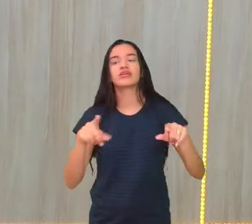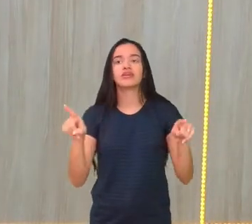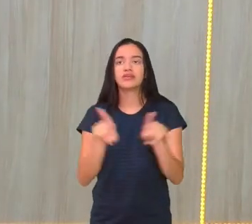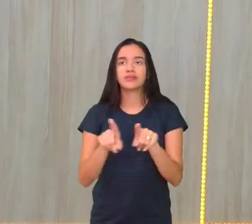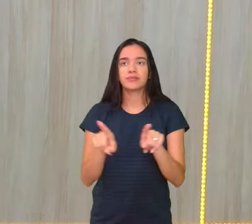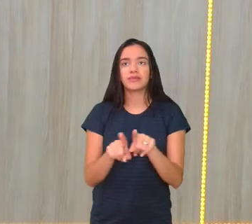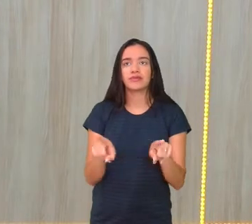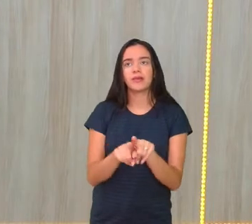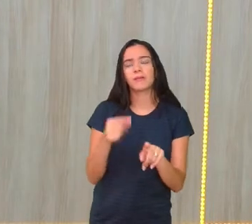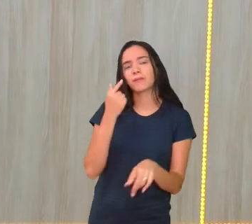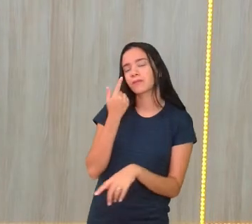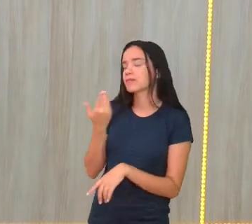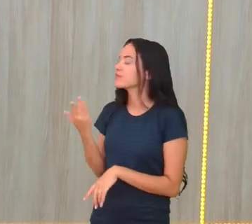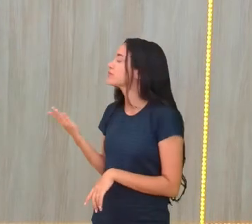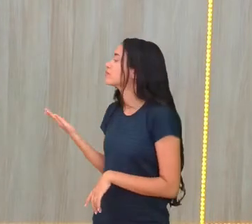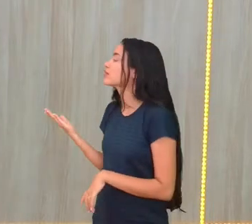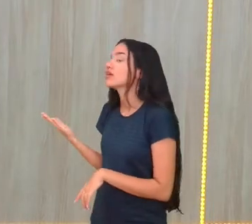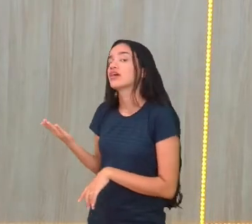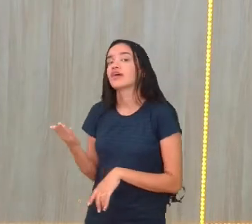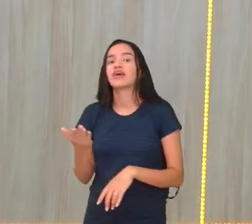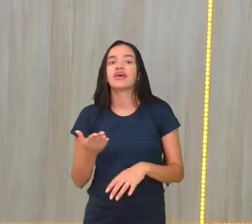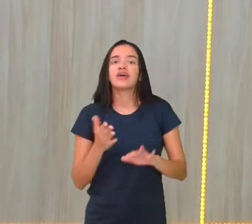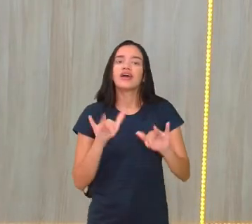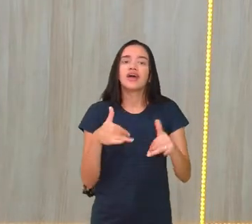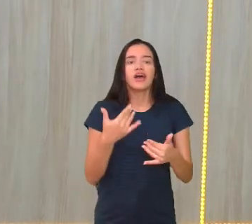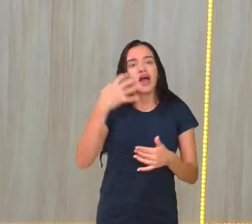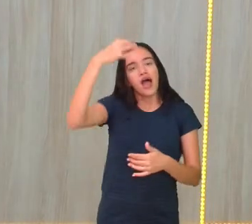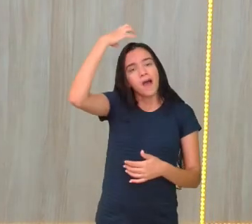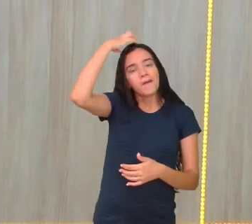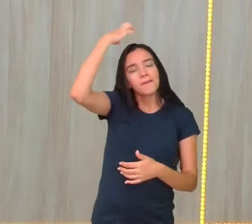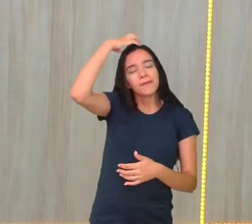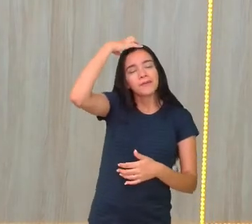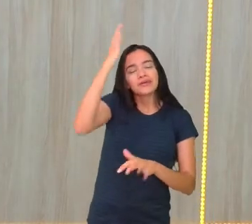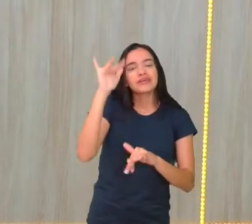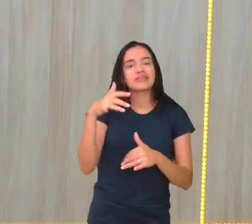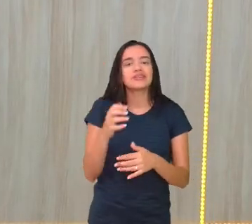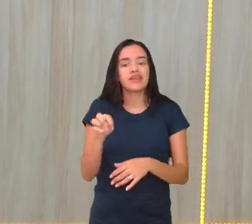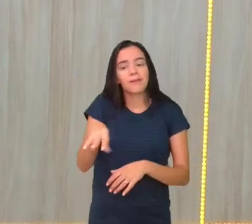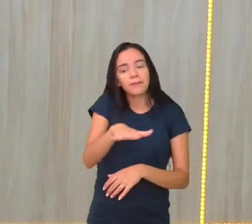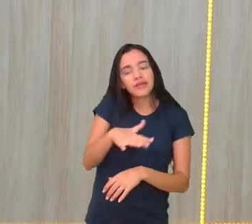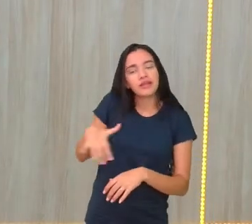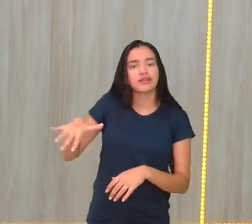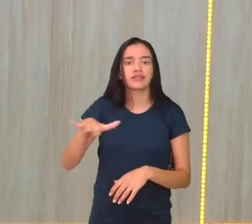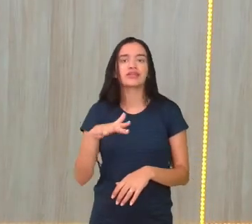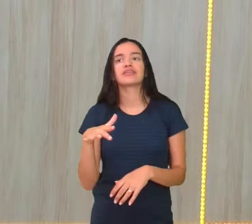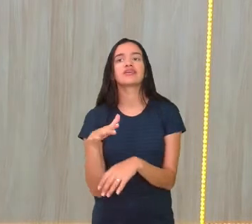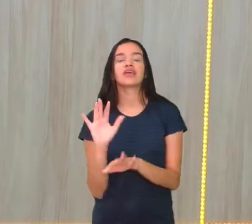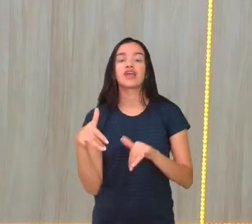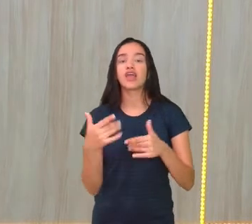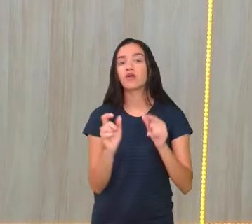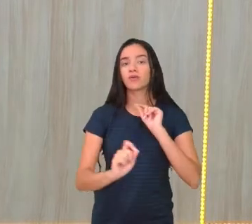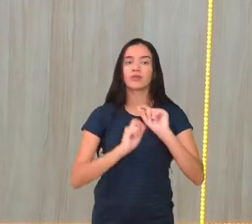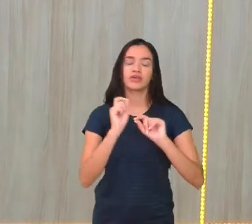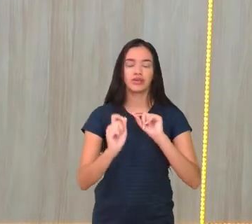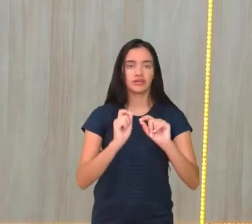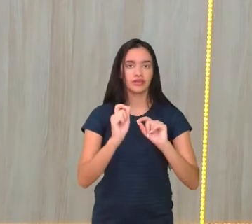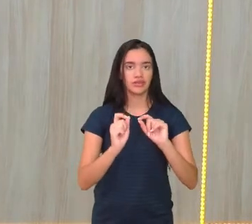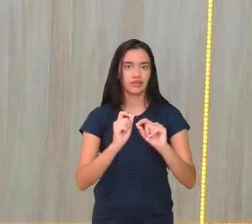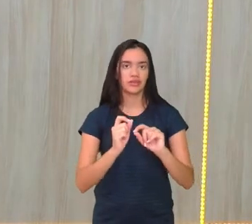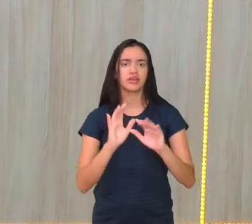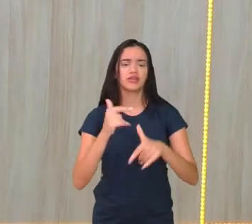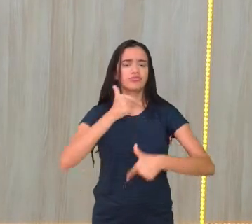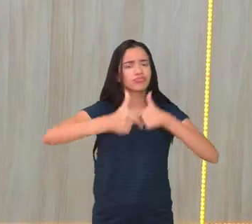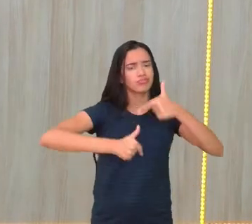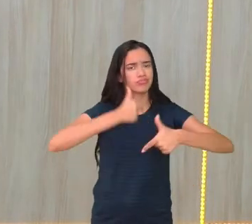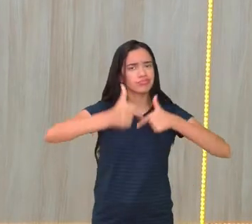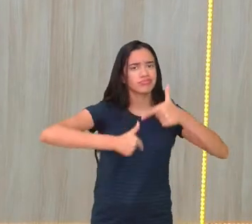nesse sentido, a burguesia mercantil, né? A burguesia, por si só, já é uma classe que vive da atividade do